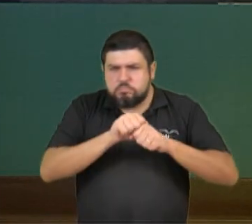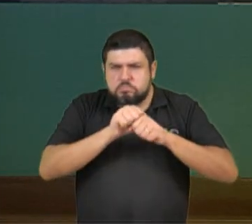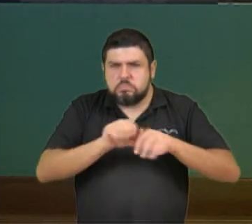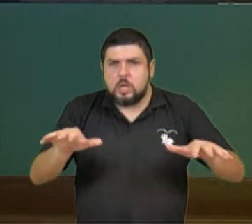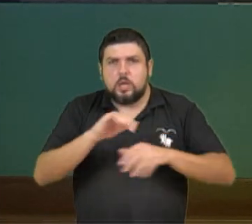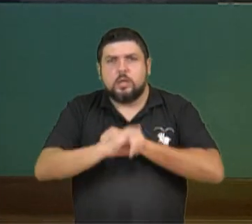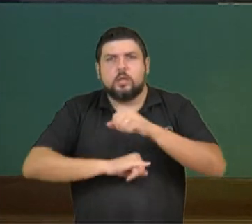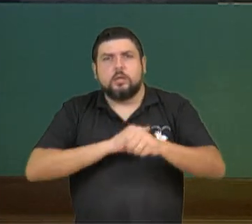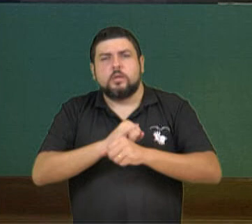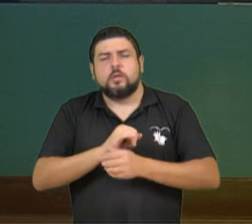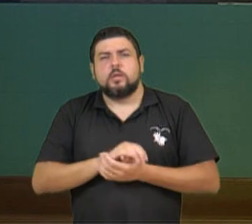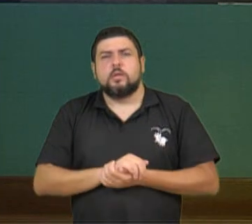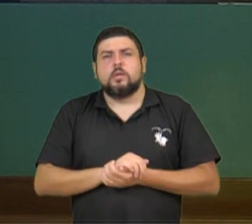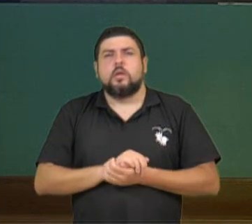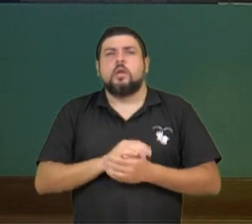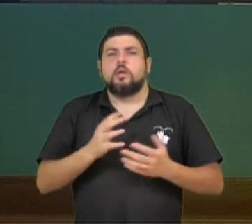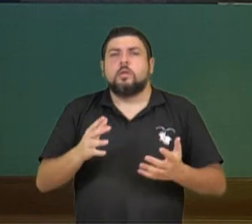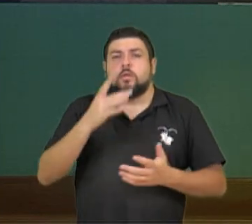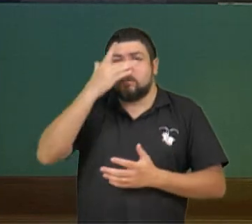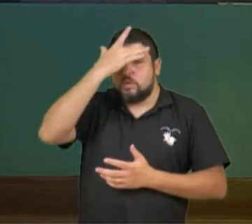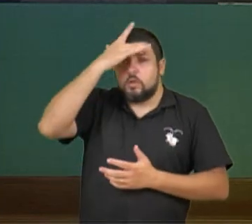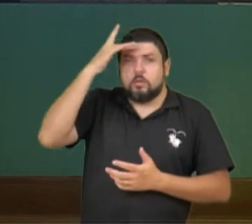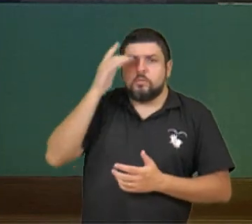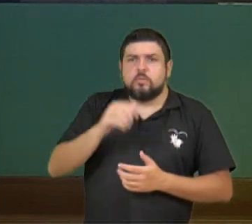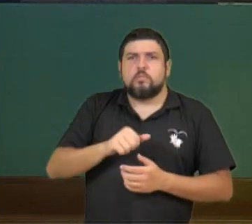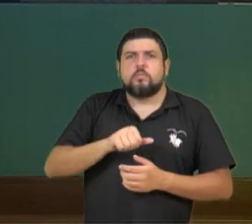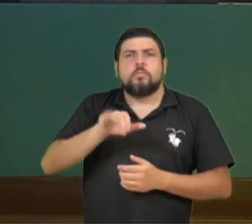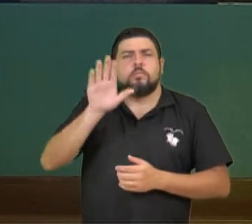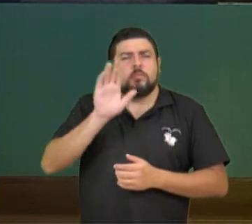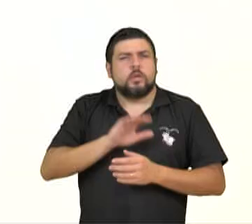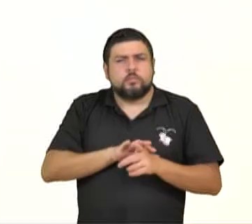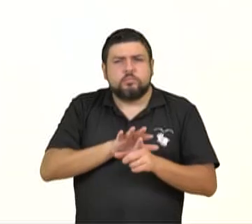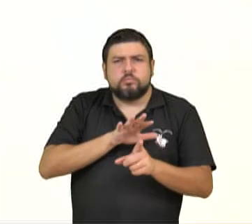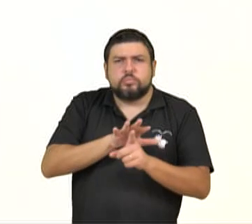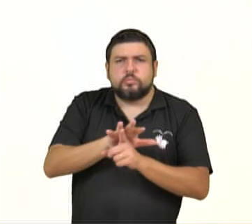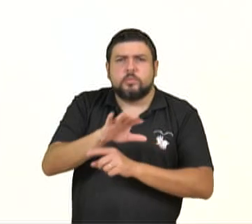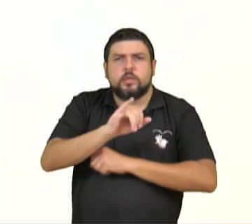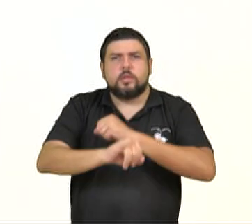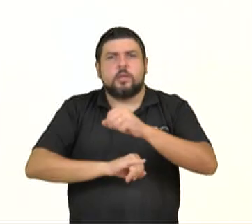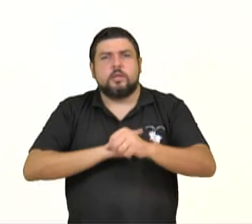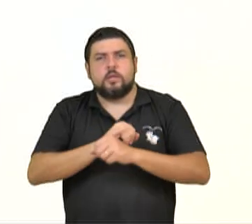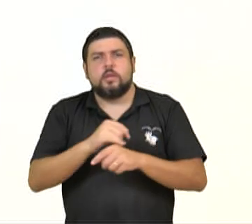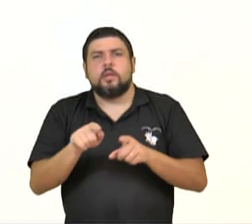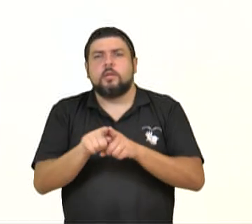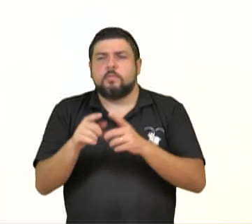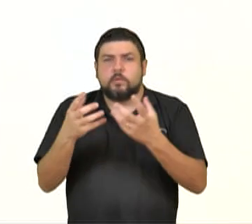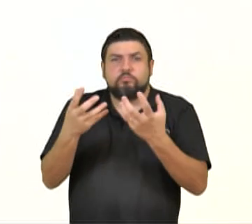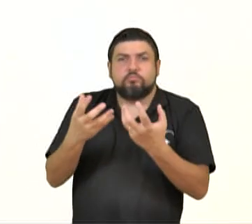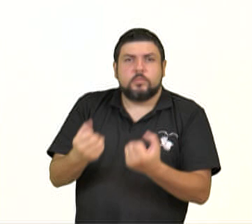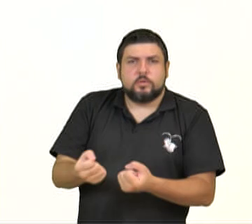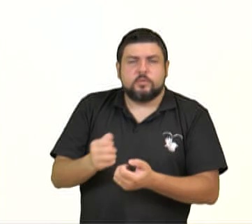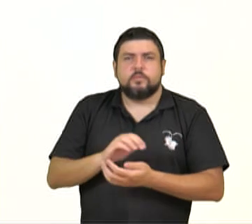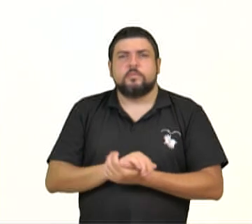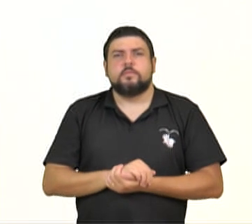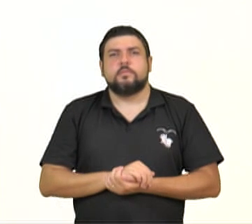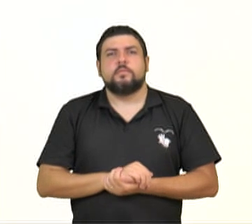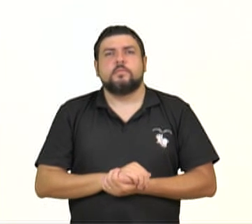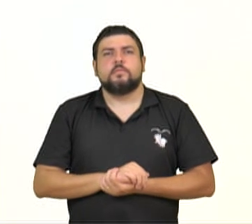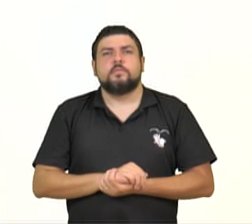que as pessoas estão usando mais, com frequência maior e a aceitação maior de toda a problemática